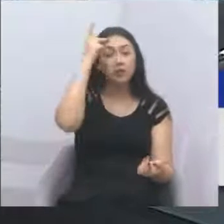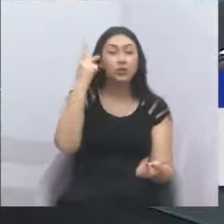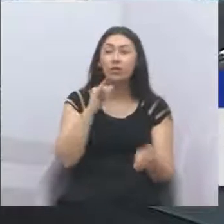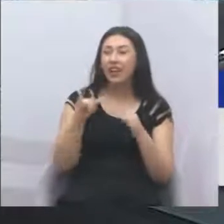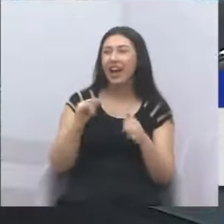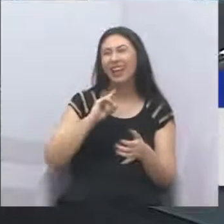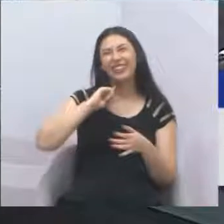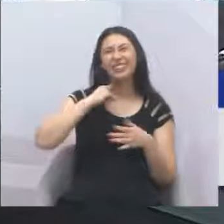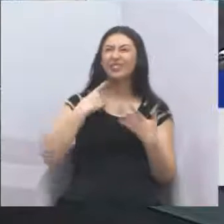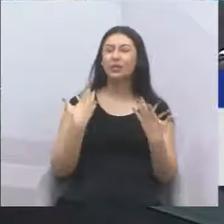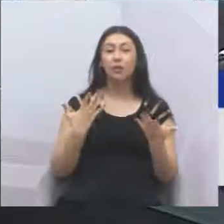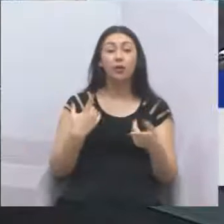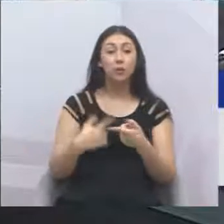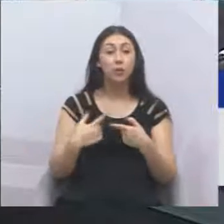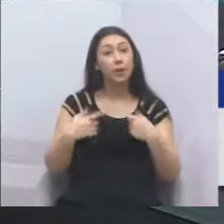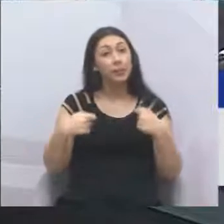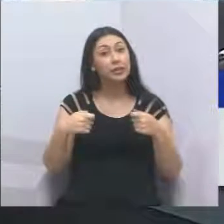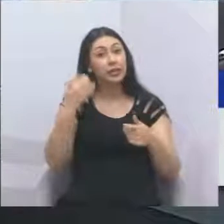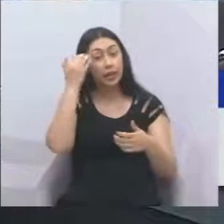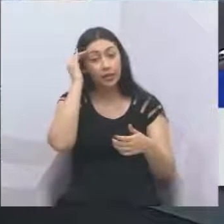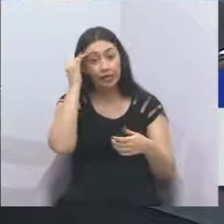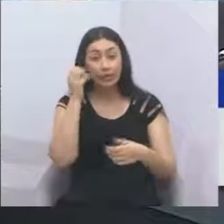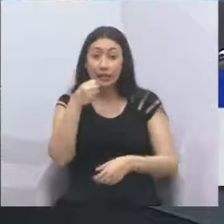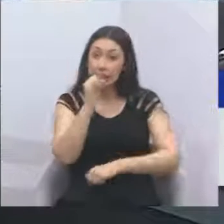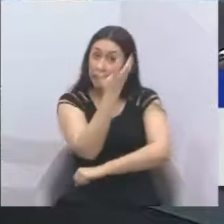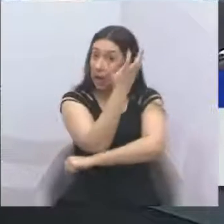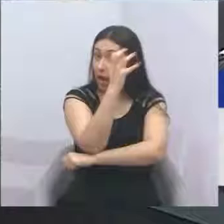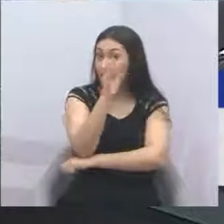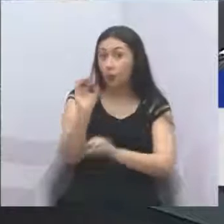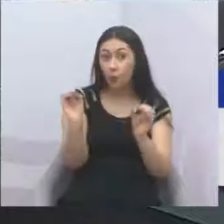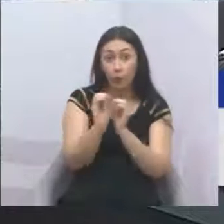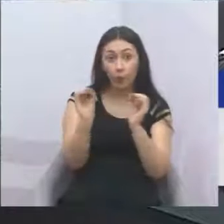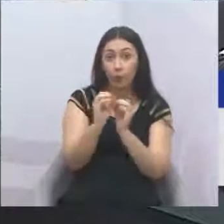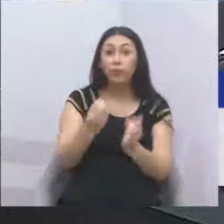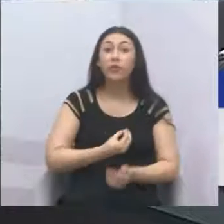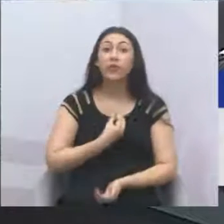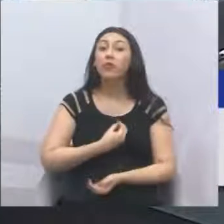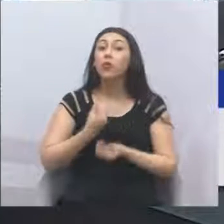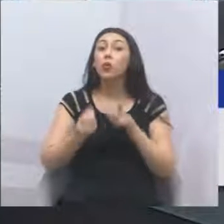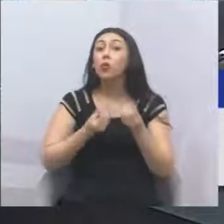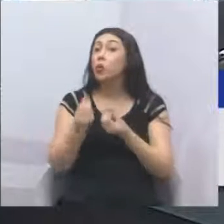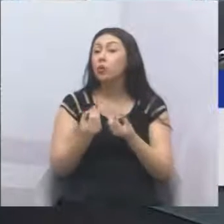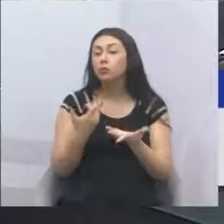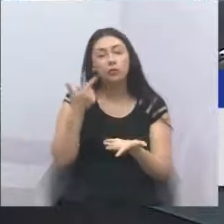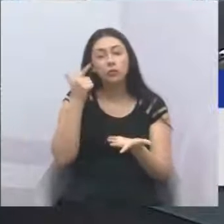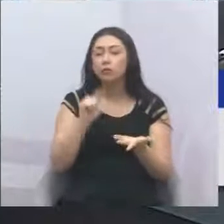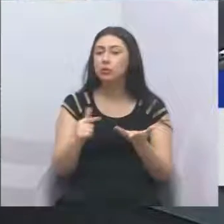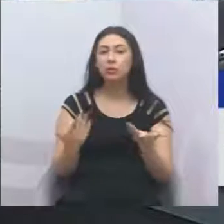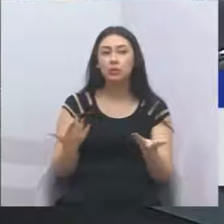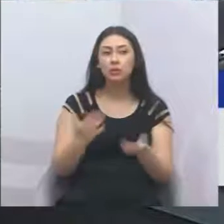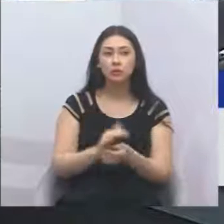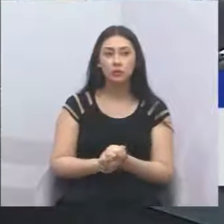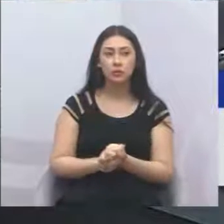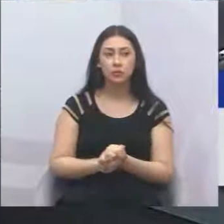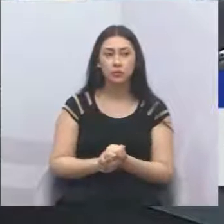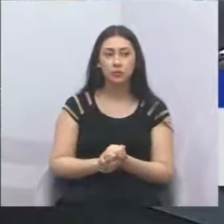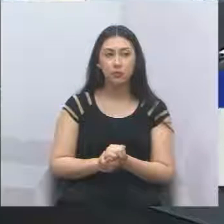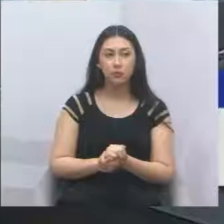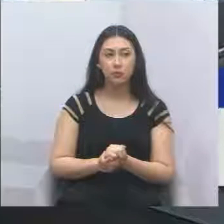pessoa, porque as pessoas têm que compreender que sem o meio ambiente não há vida, não há qualidade de vida no município.